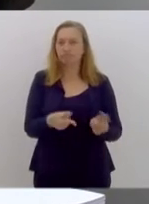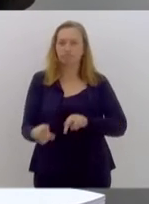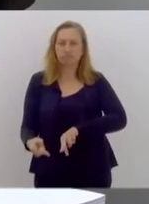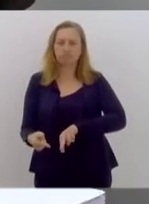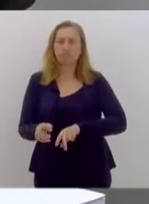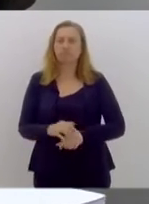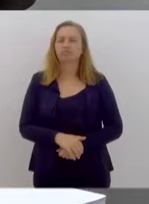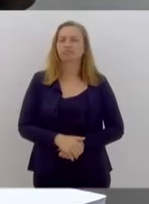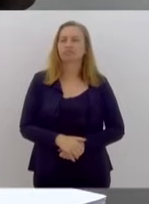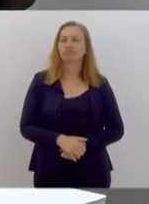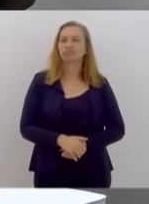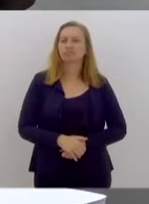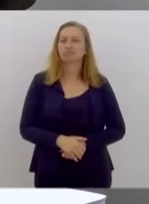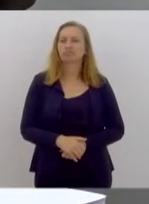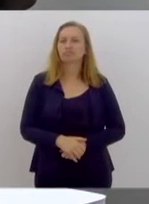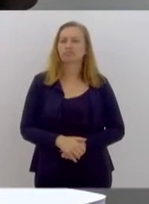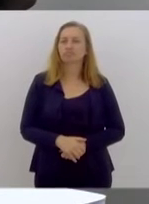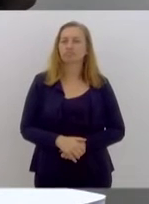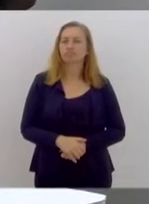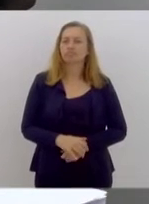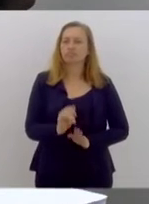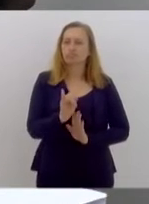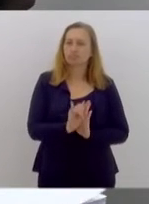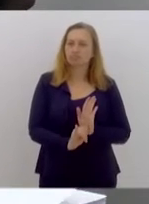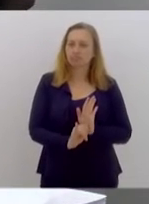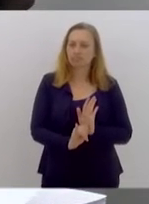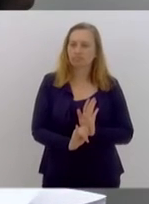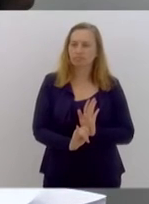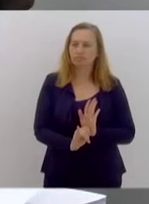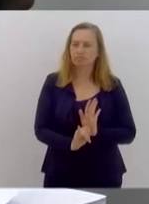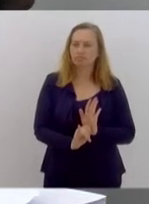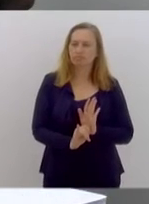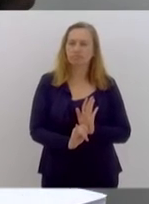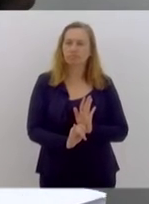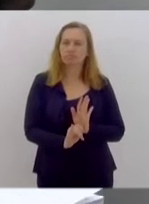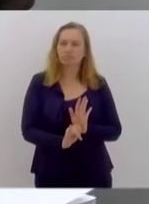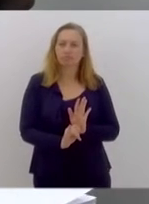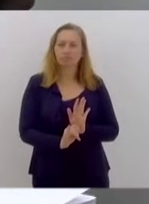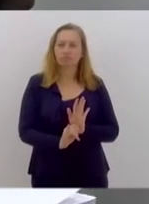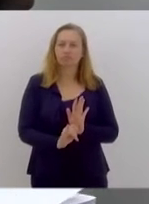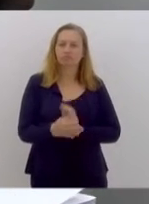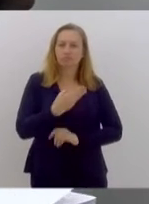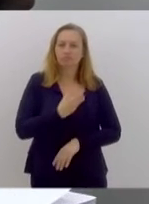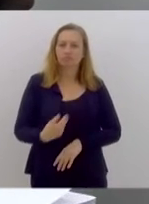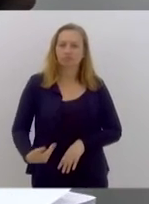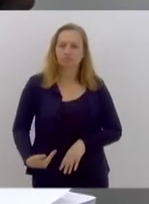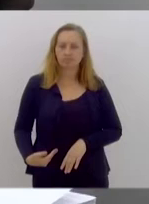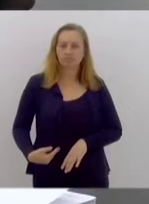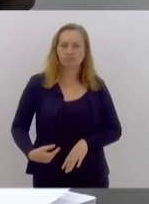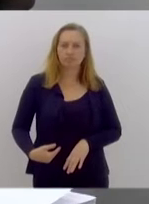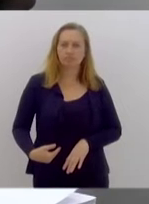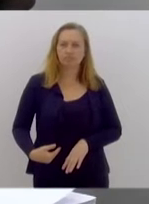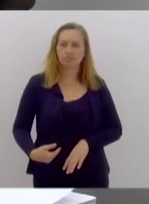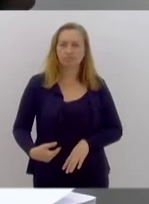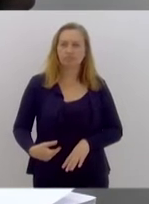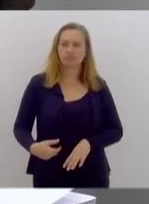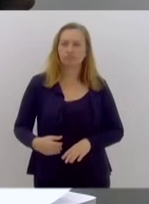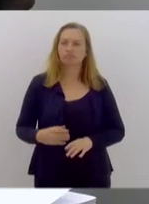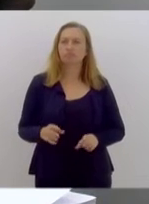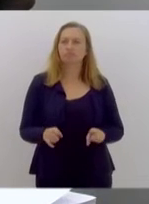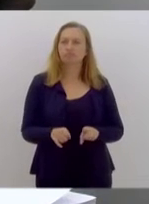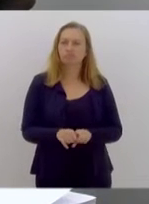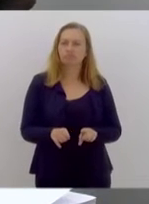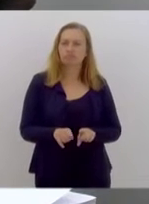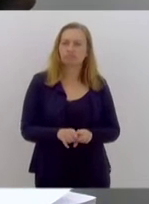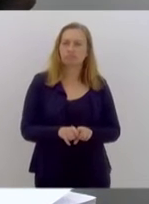que serão feitos deixa relatório as entidades públicas oficiais da sociedade civil acrescentamos